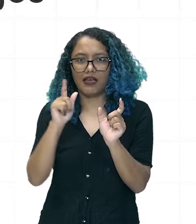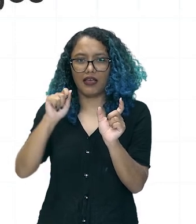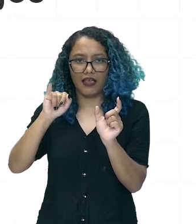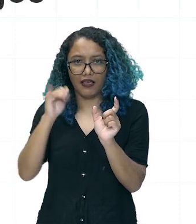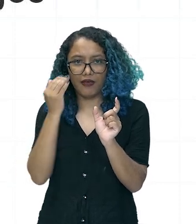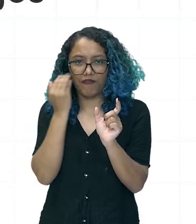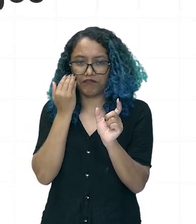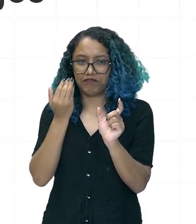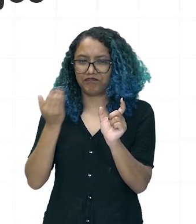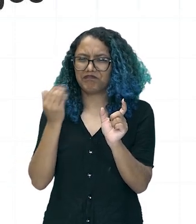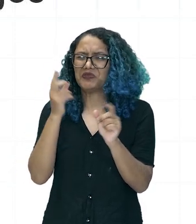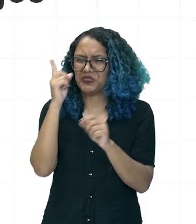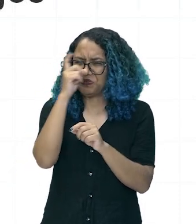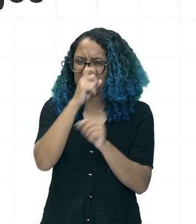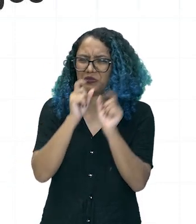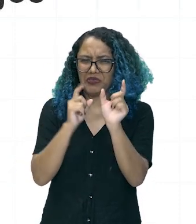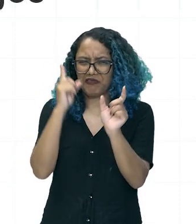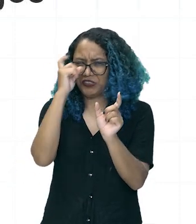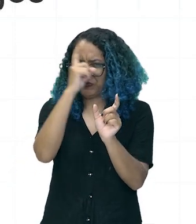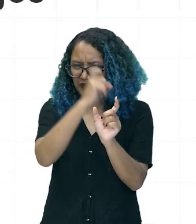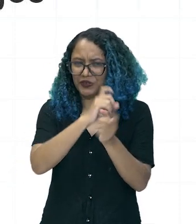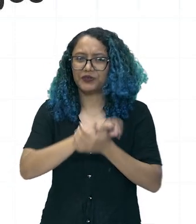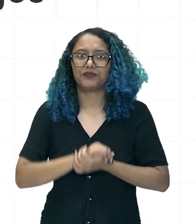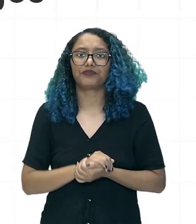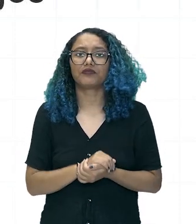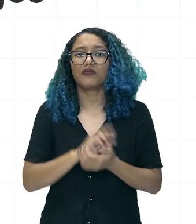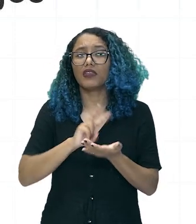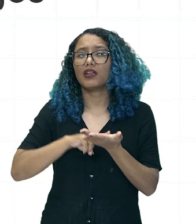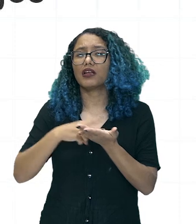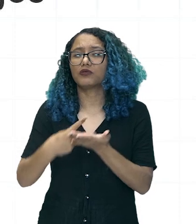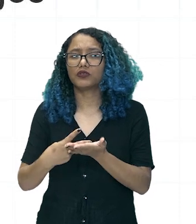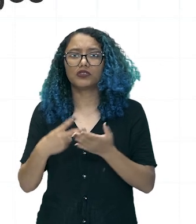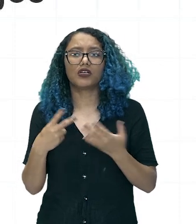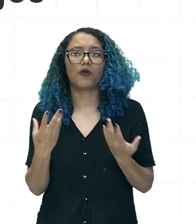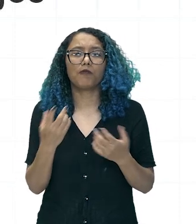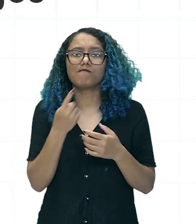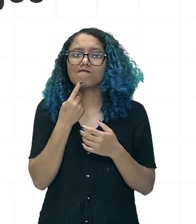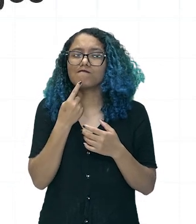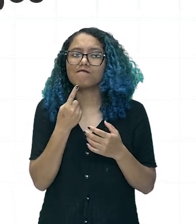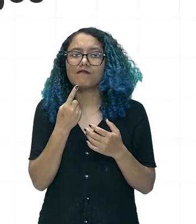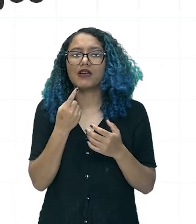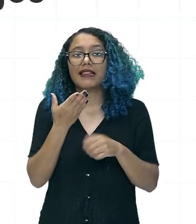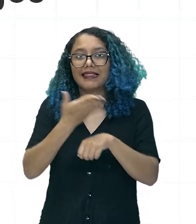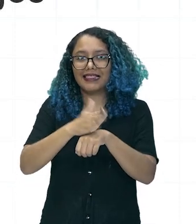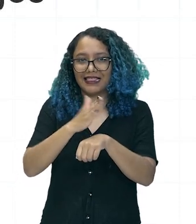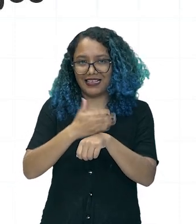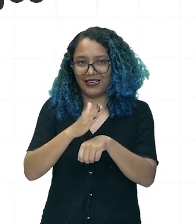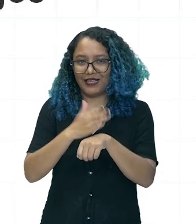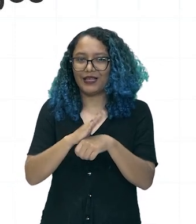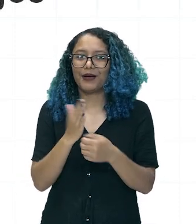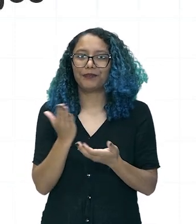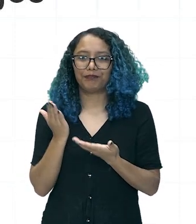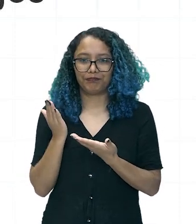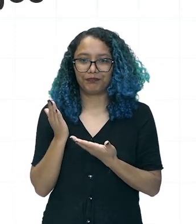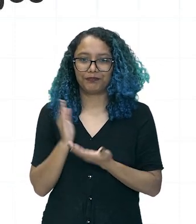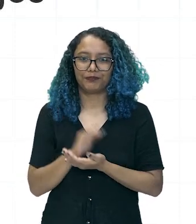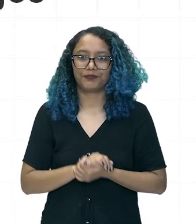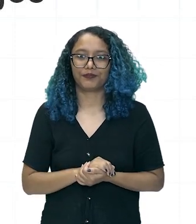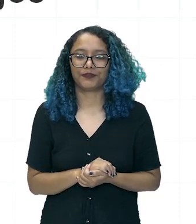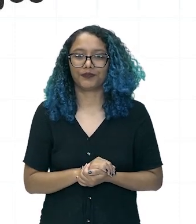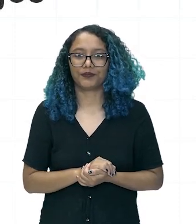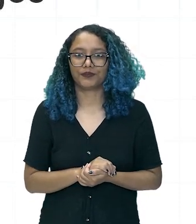primeiros socorros e reeducação postural? Acertou. Então, essa unidade, né, ela vai se dedicar à